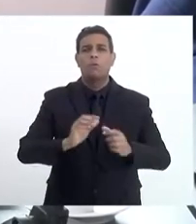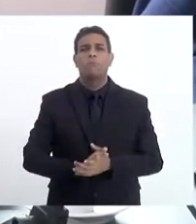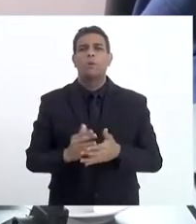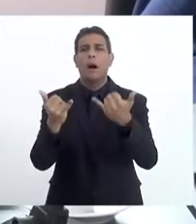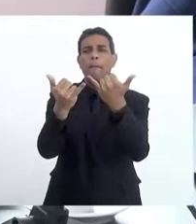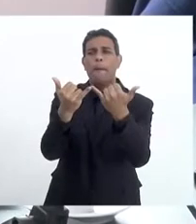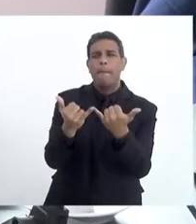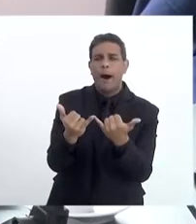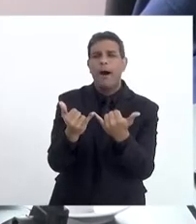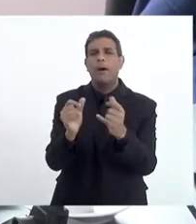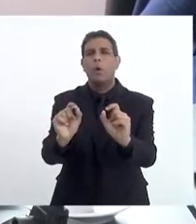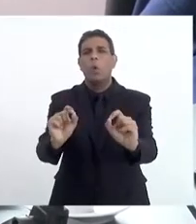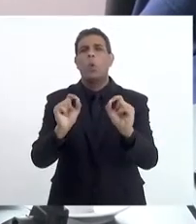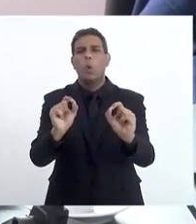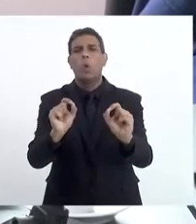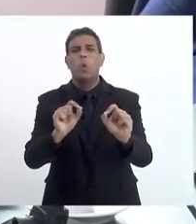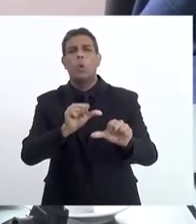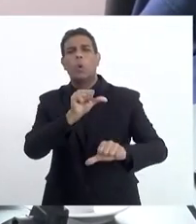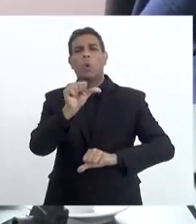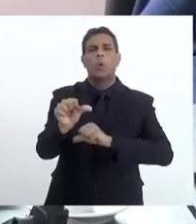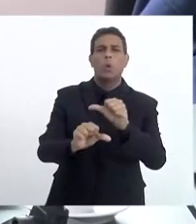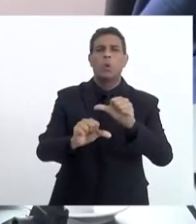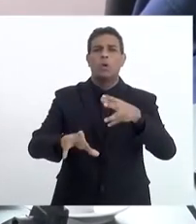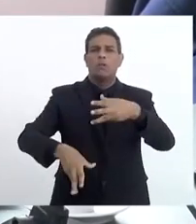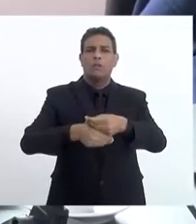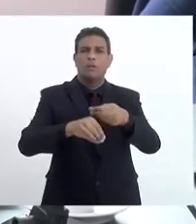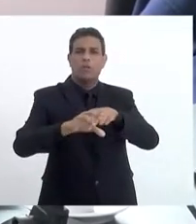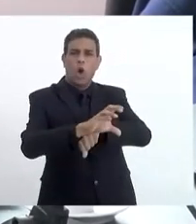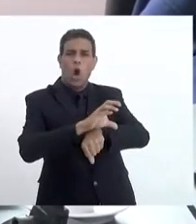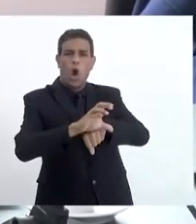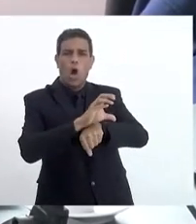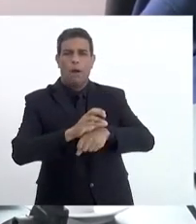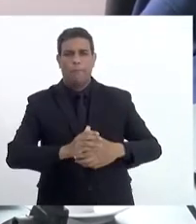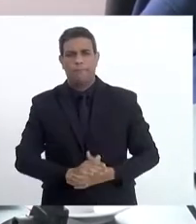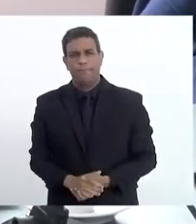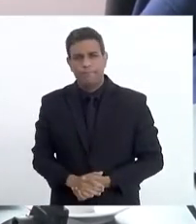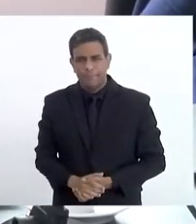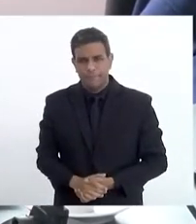Parecer pela constitucionalidade.